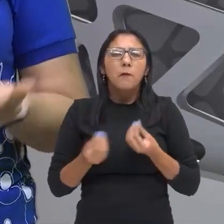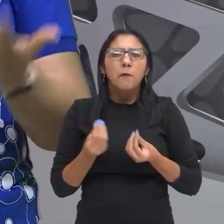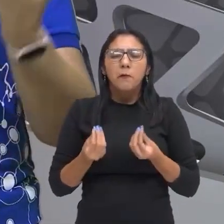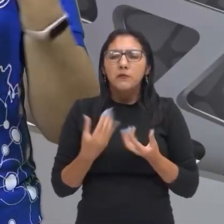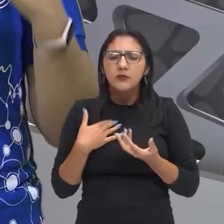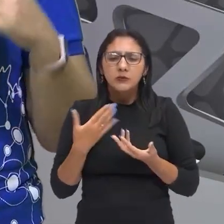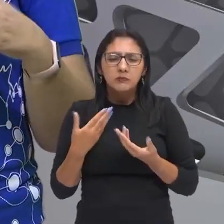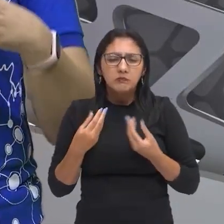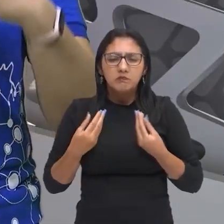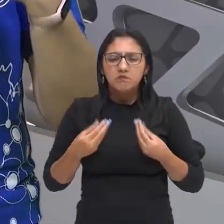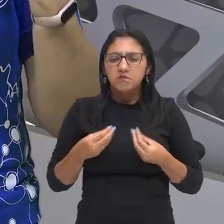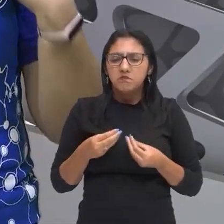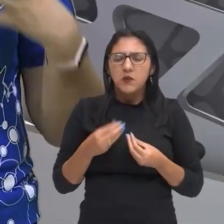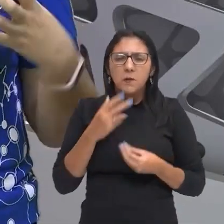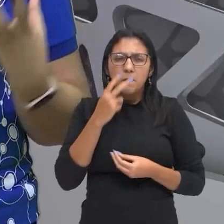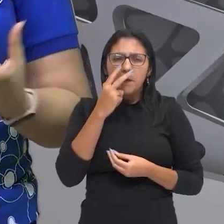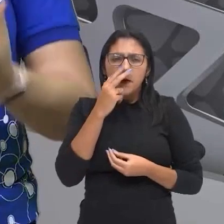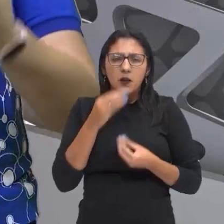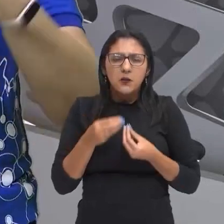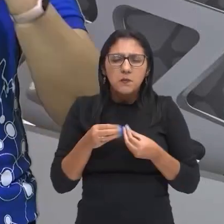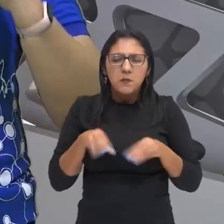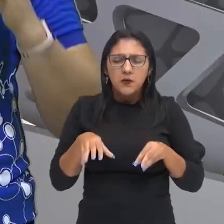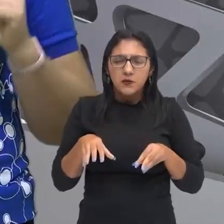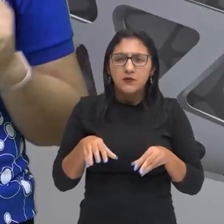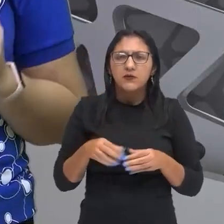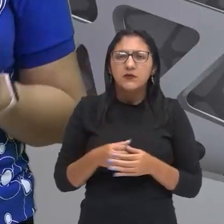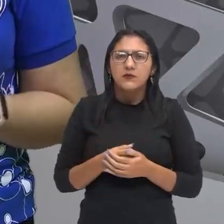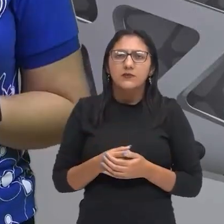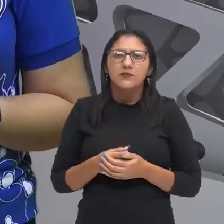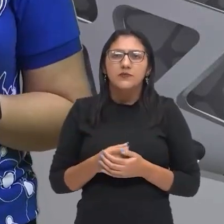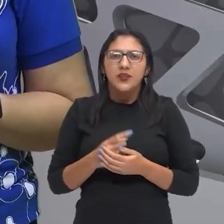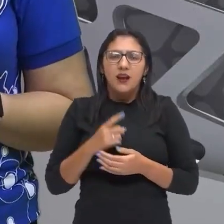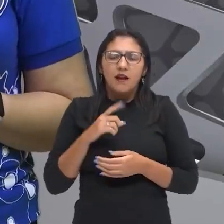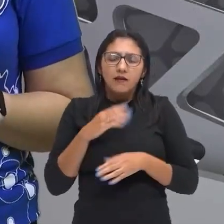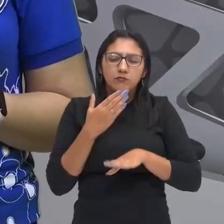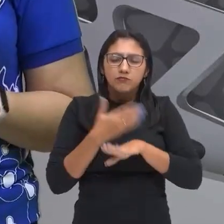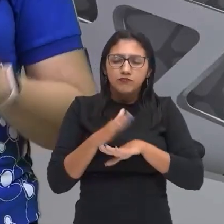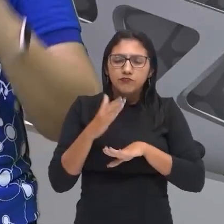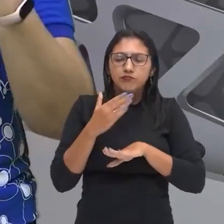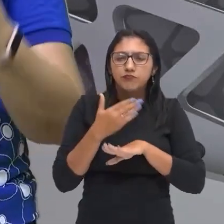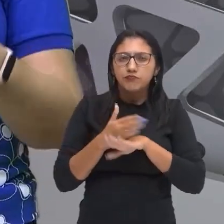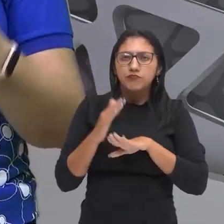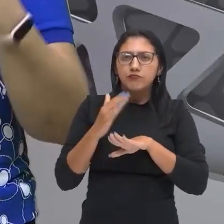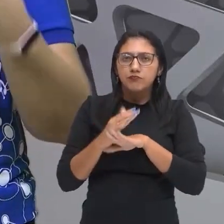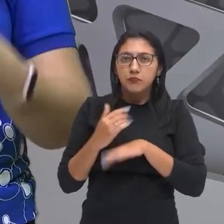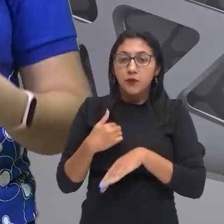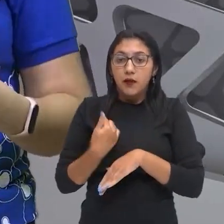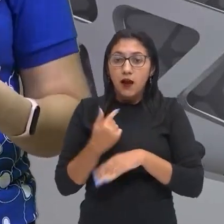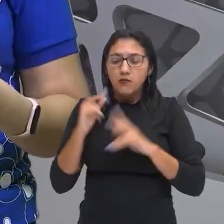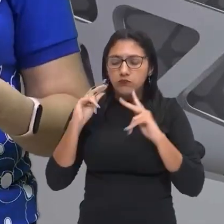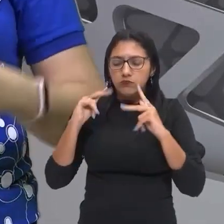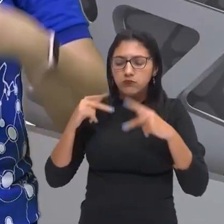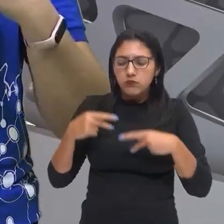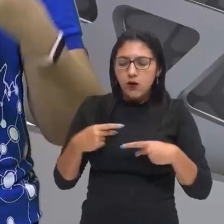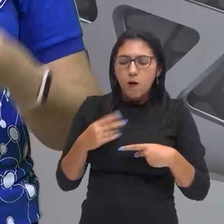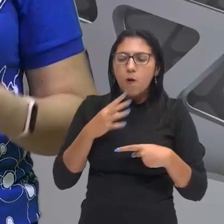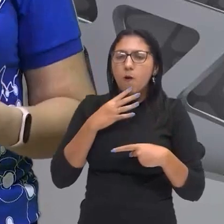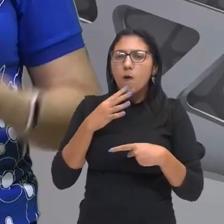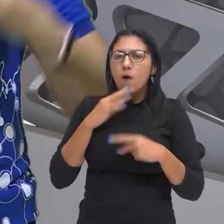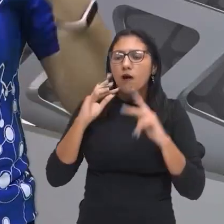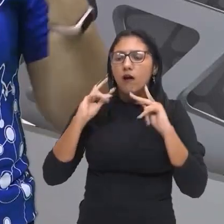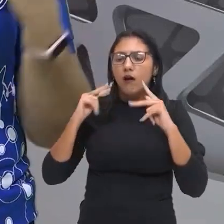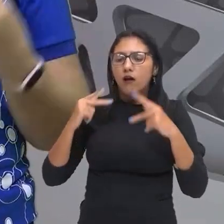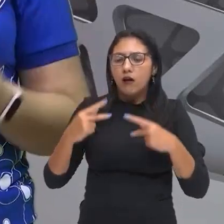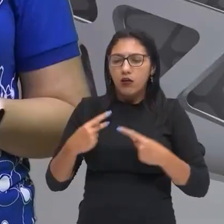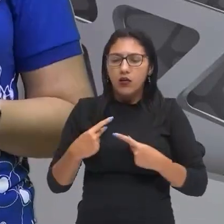fragilidades. É nesse exercício de se ler, de se conhecer, que a gente consegue